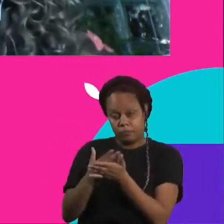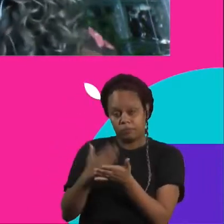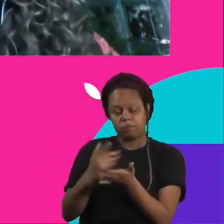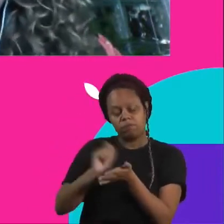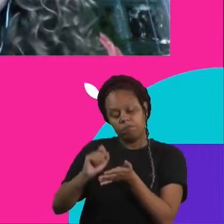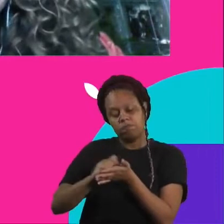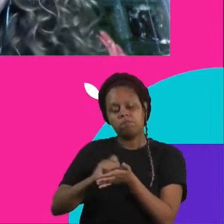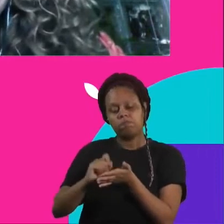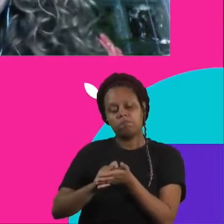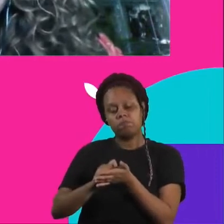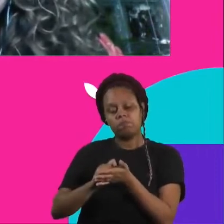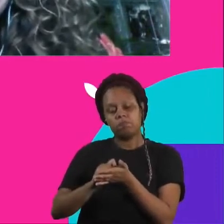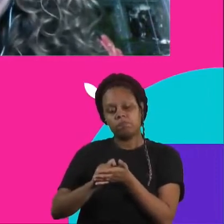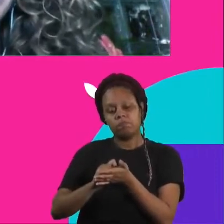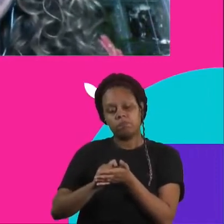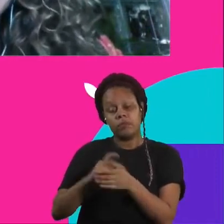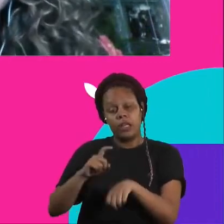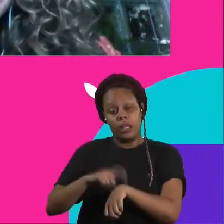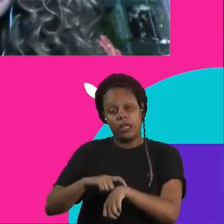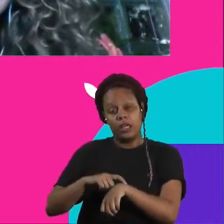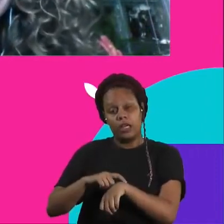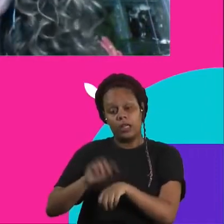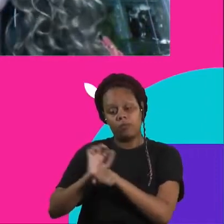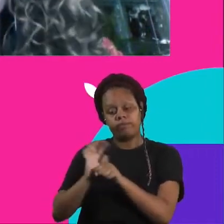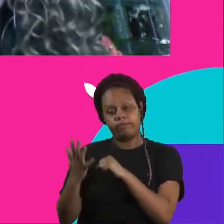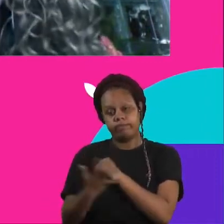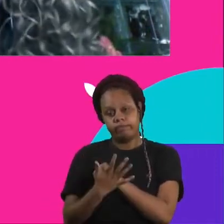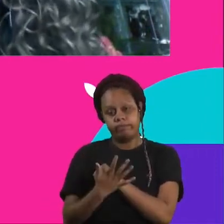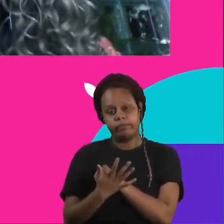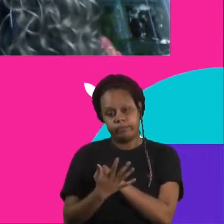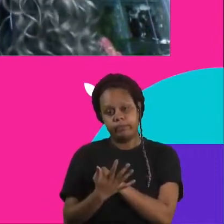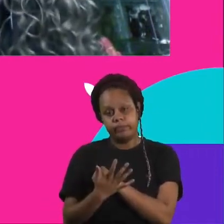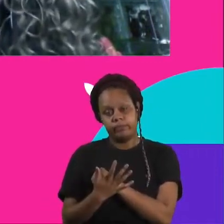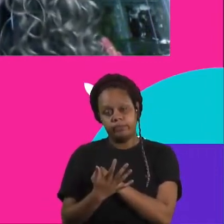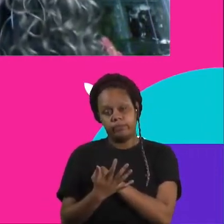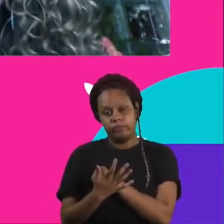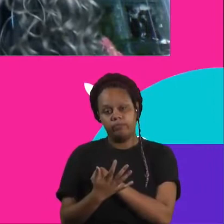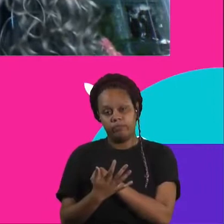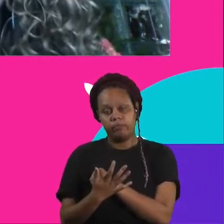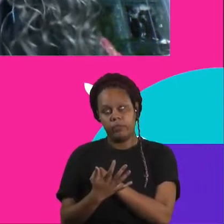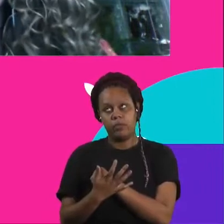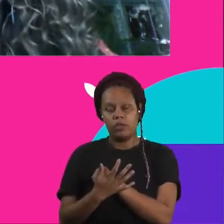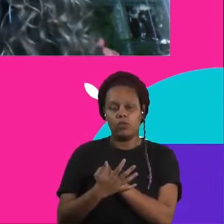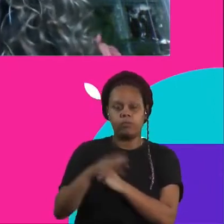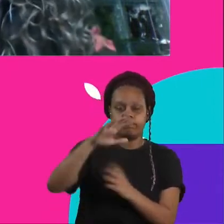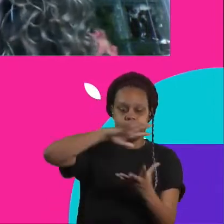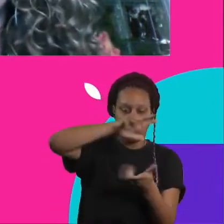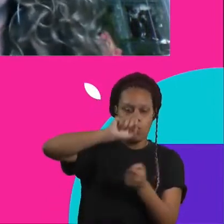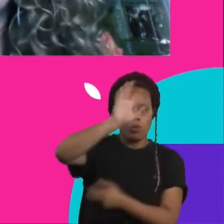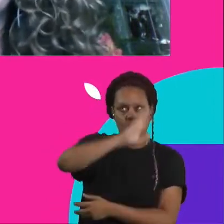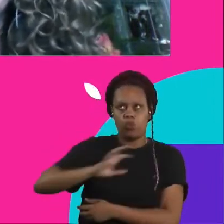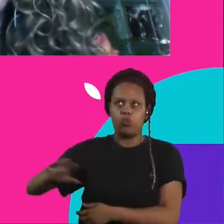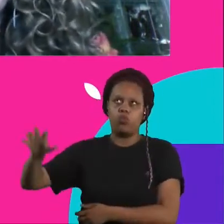ele durante a pandemia, né, enquanto a gente tinha um vírus biológico circulando no mundo, nossos